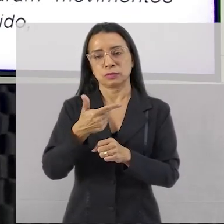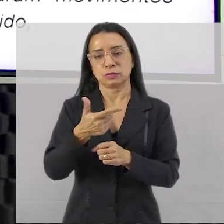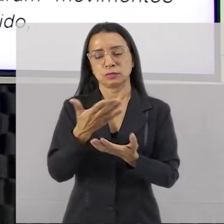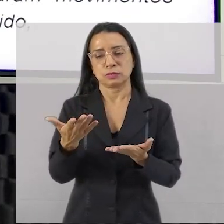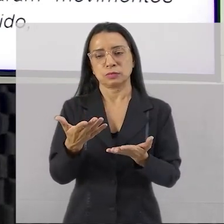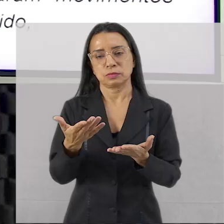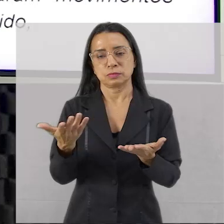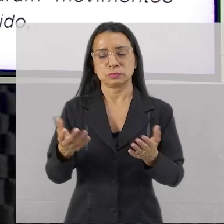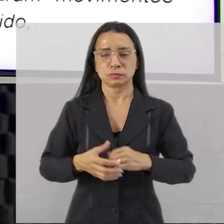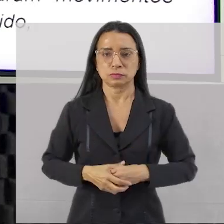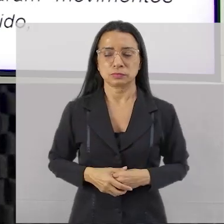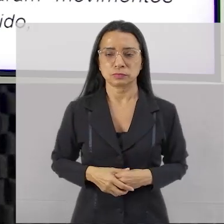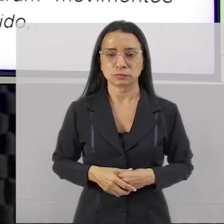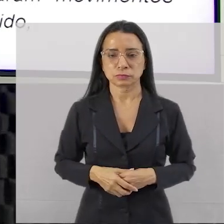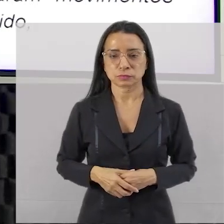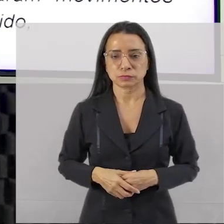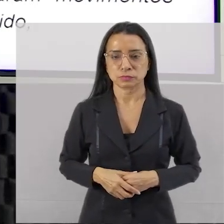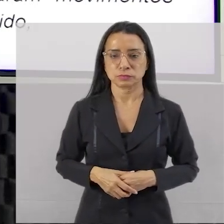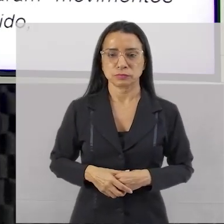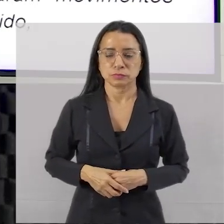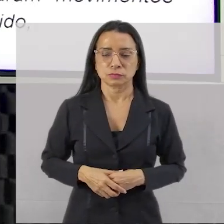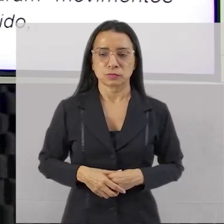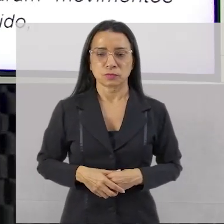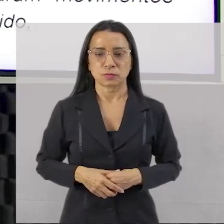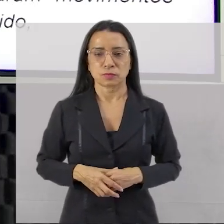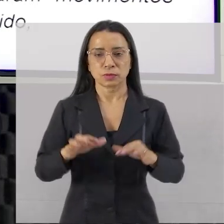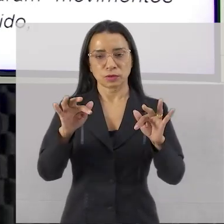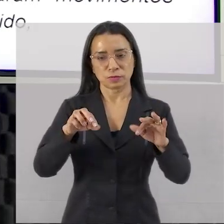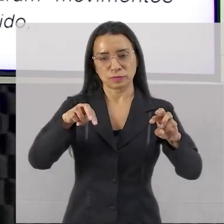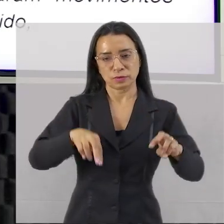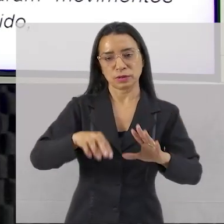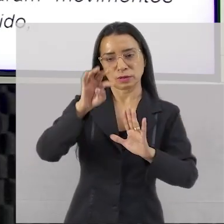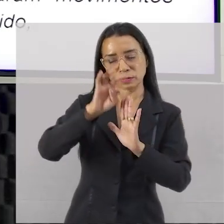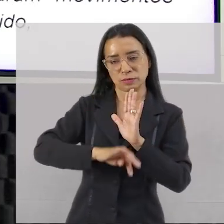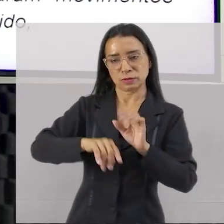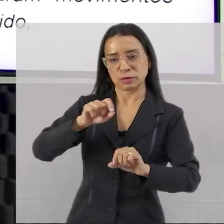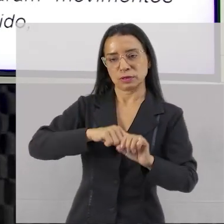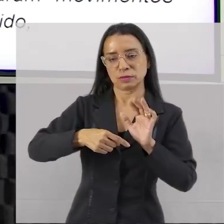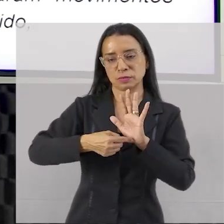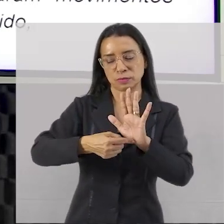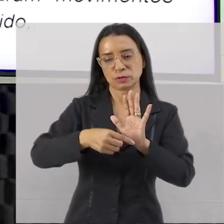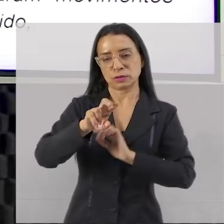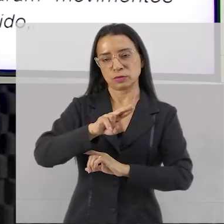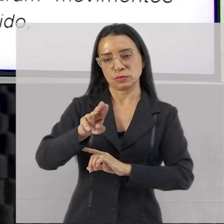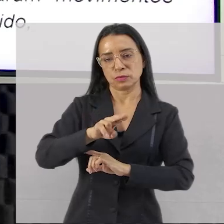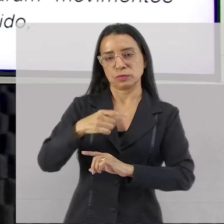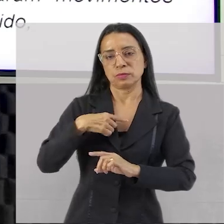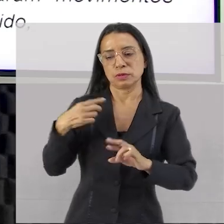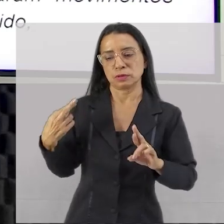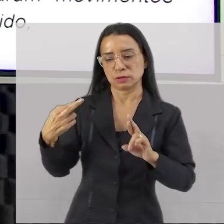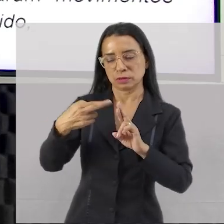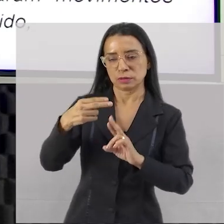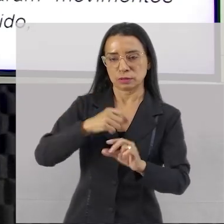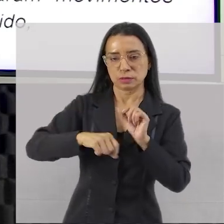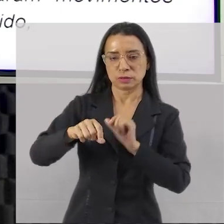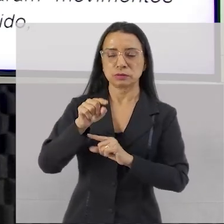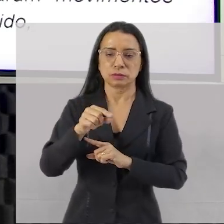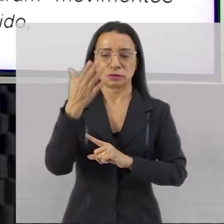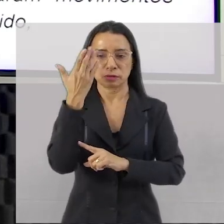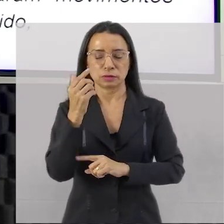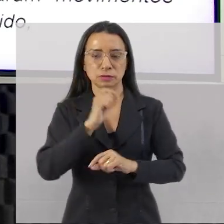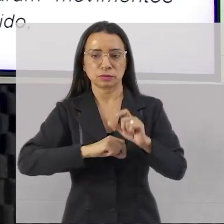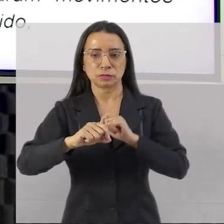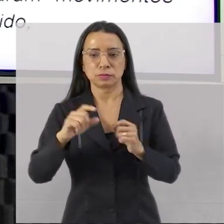2022 ele cursava a segunda série do ensino médio. No final do texto eu vou dar o nome, tem, óbvio, a referência, tá? Para você